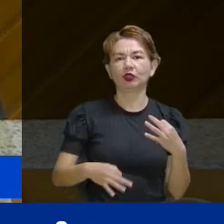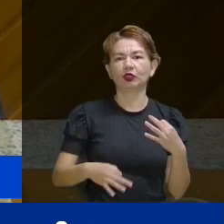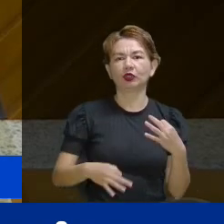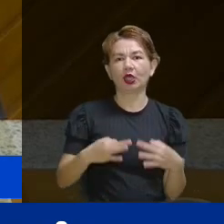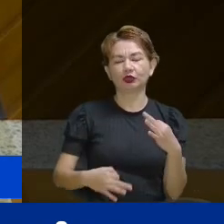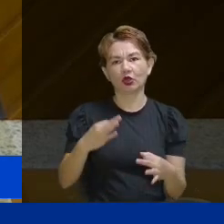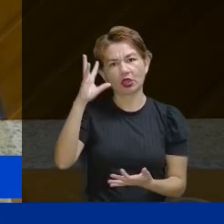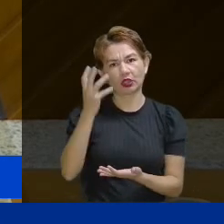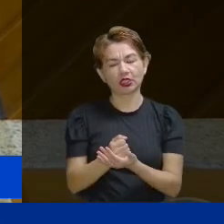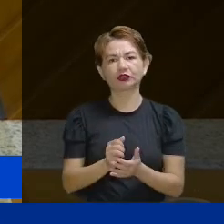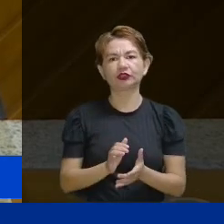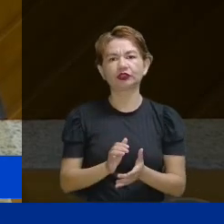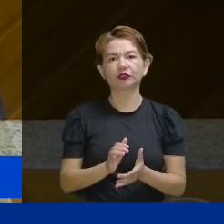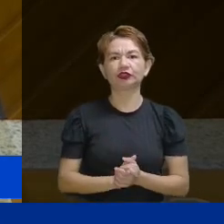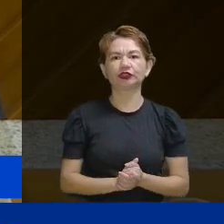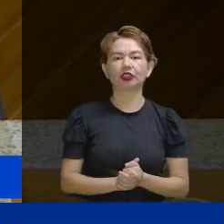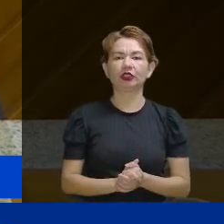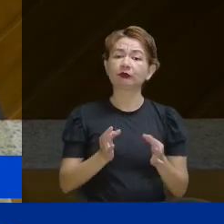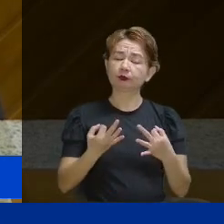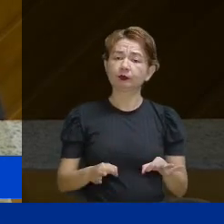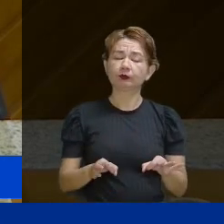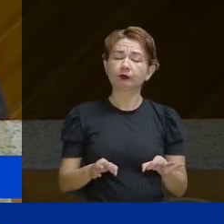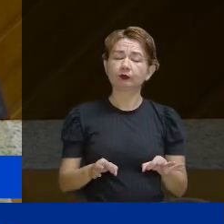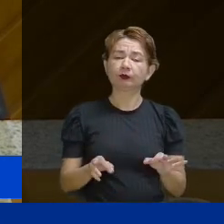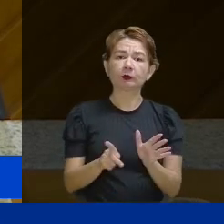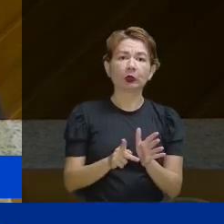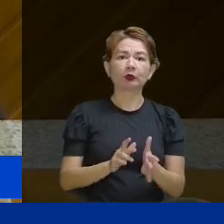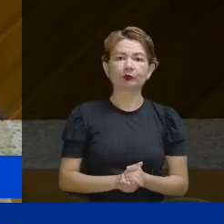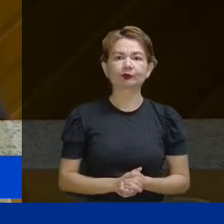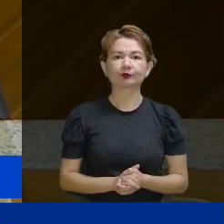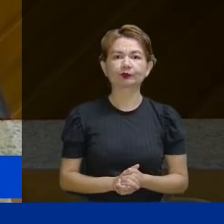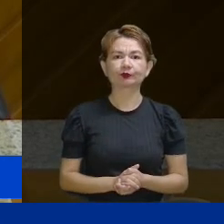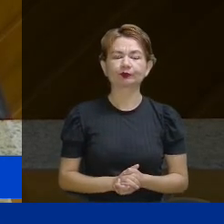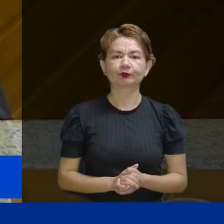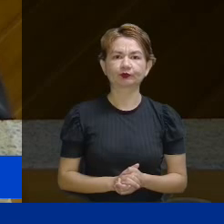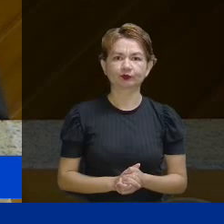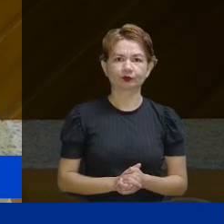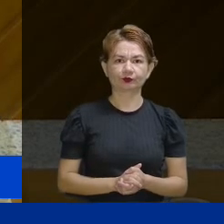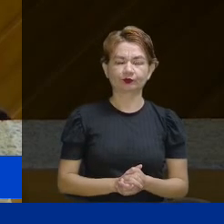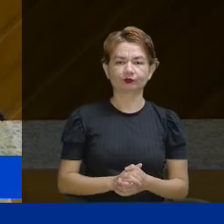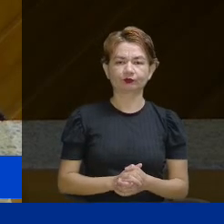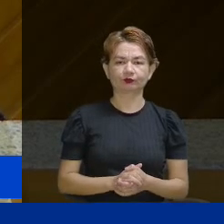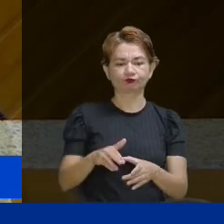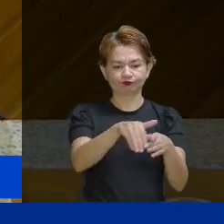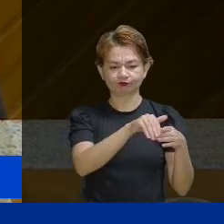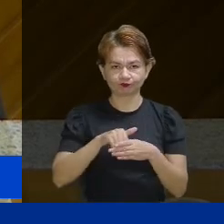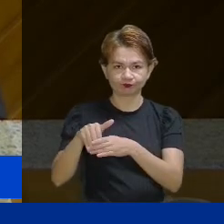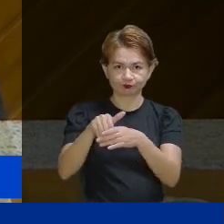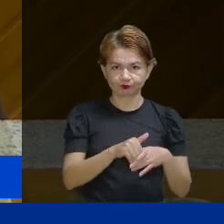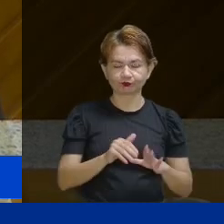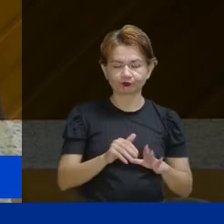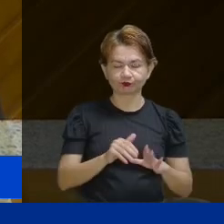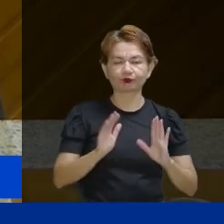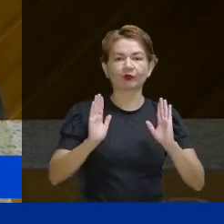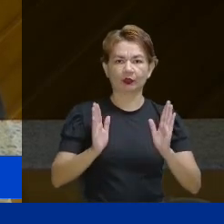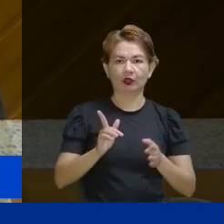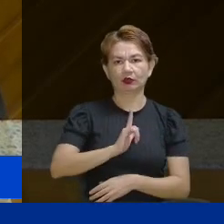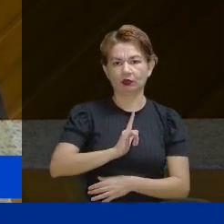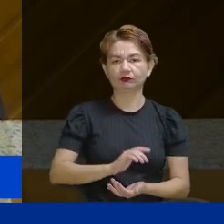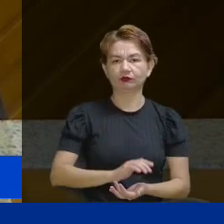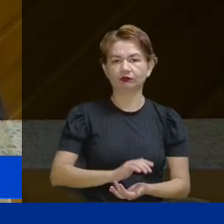julgadores decidirem com base no livre convencimento, conforme consta dos acordos. Então,